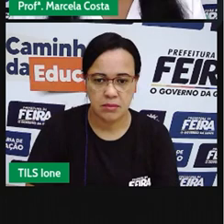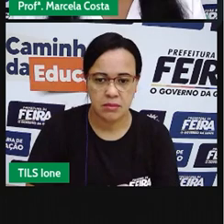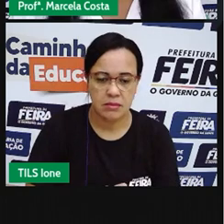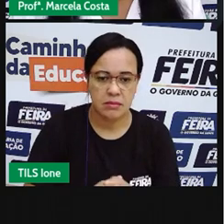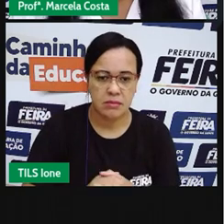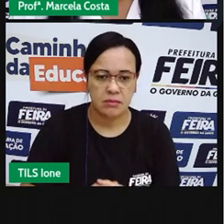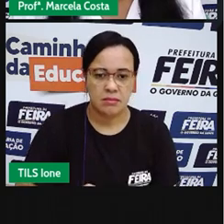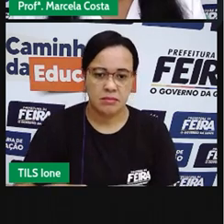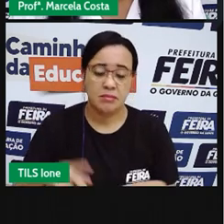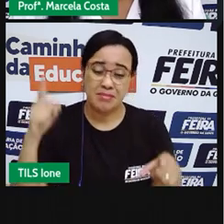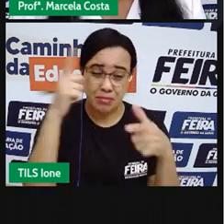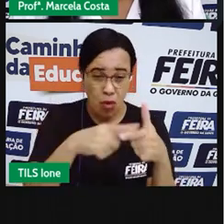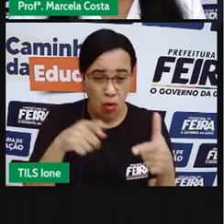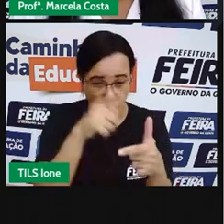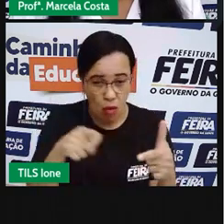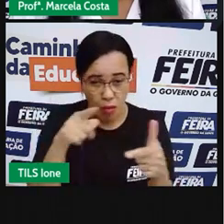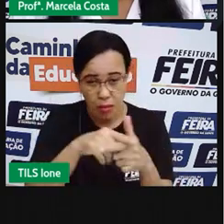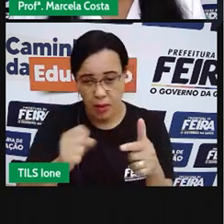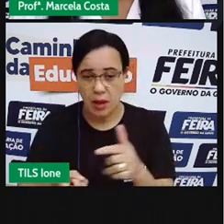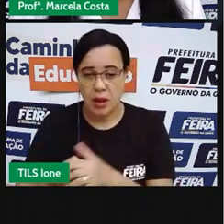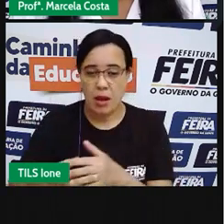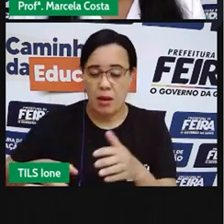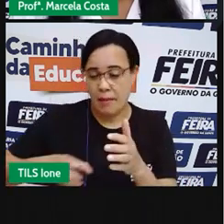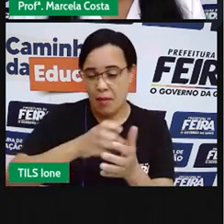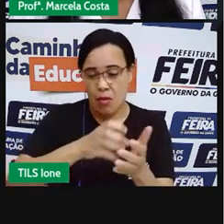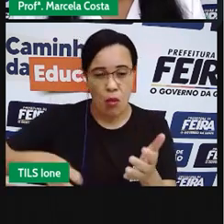pode causar acidente.